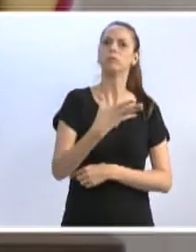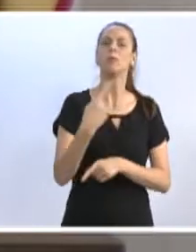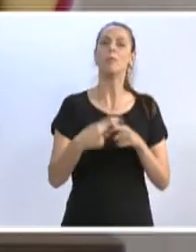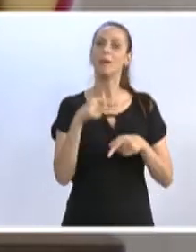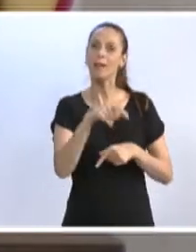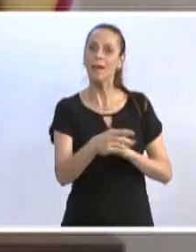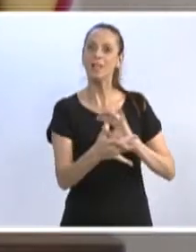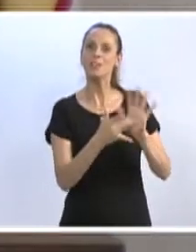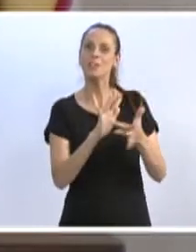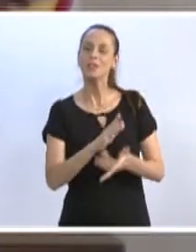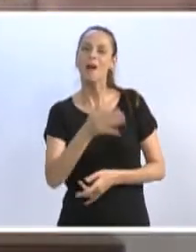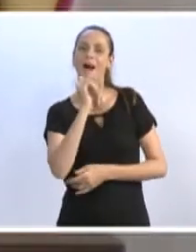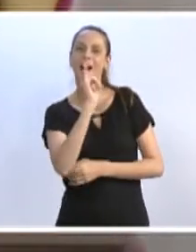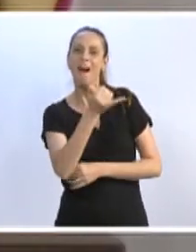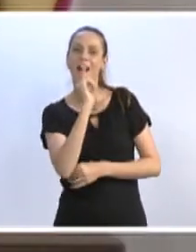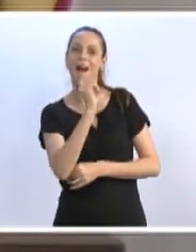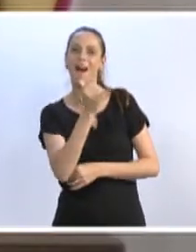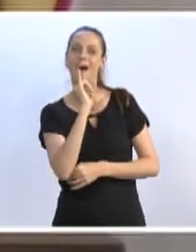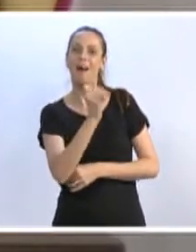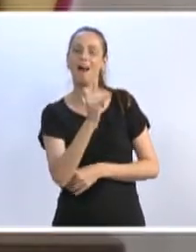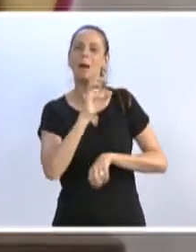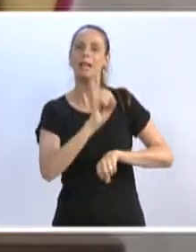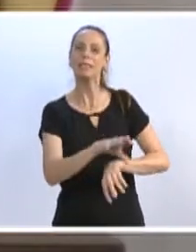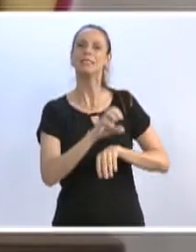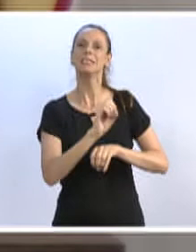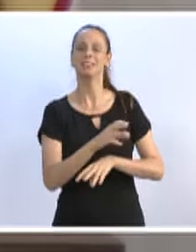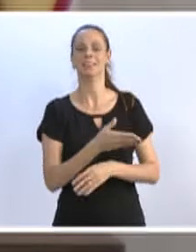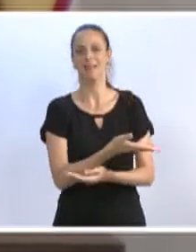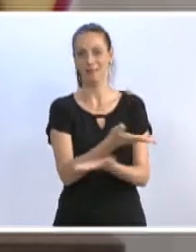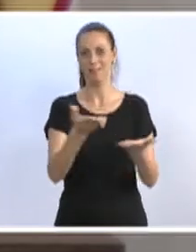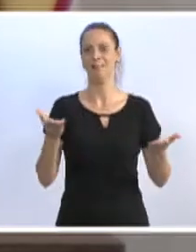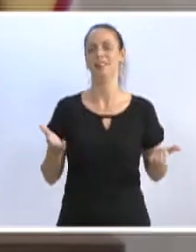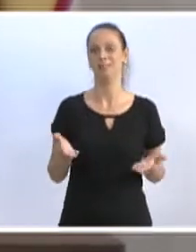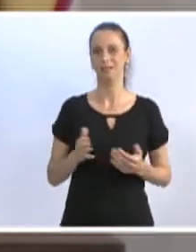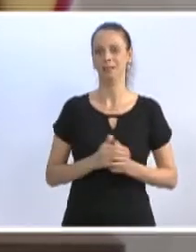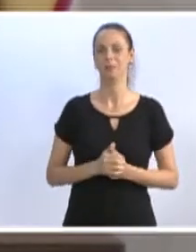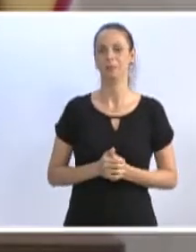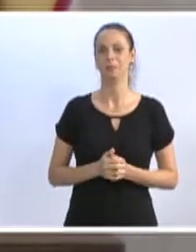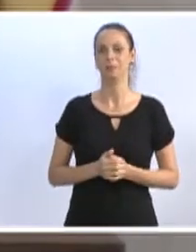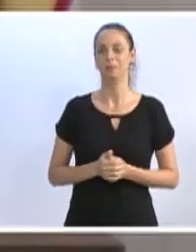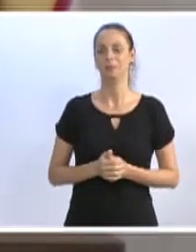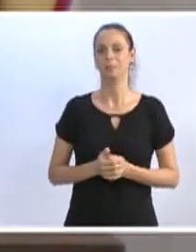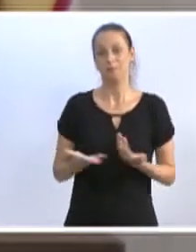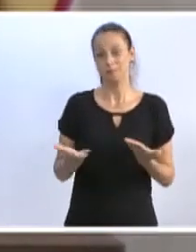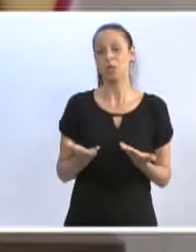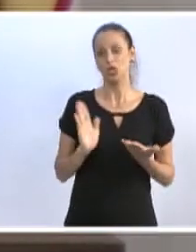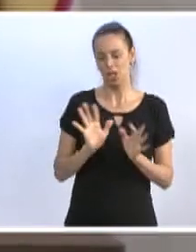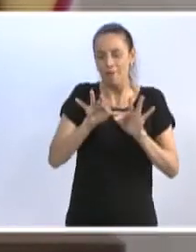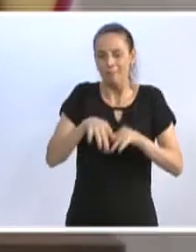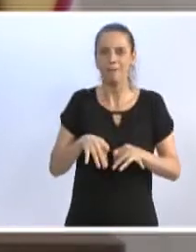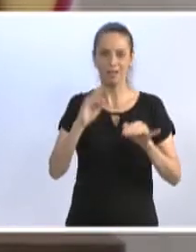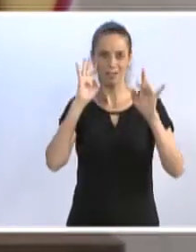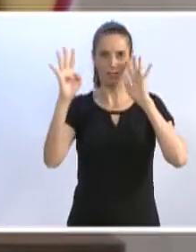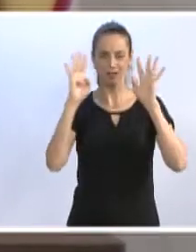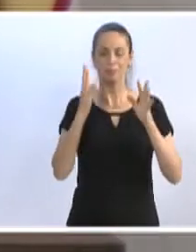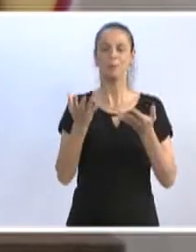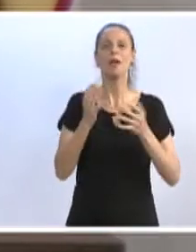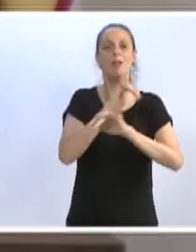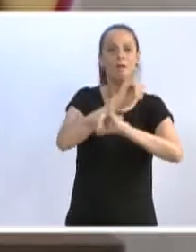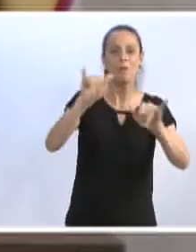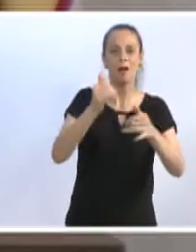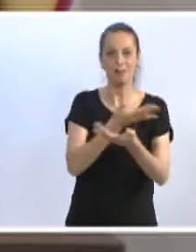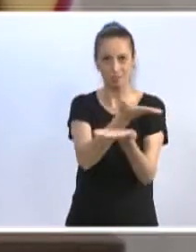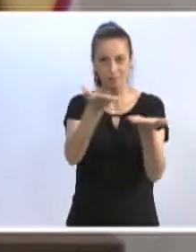usava histórias para ilustrar seus ensinamentos. E chegando ao final da minha reflexão, eu quero dizer que